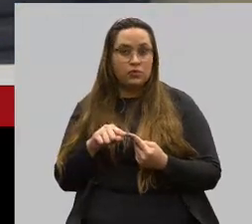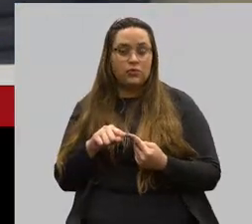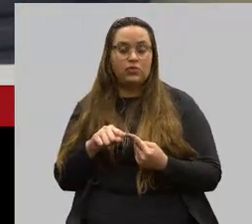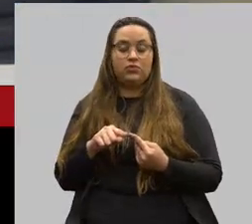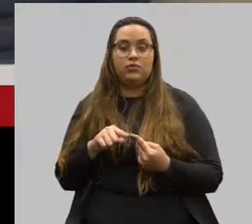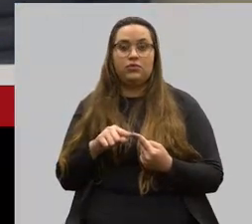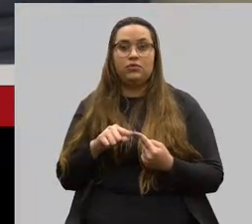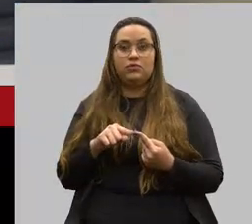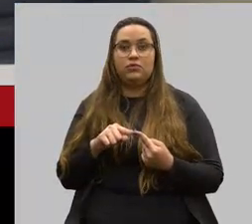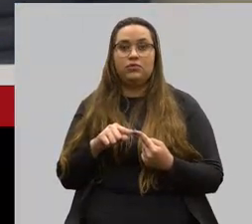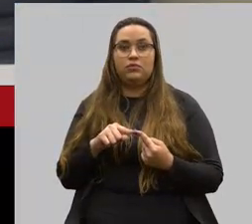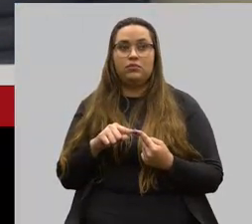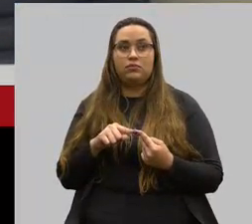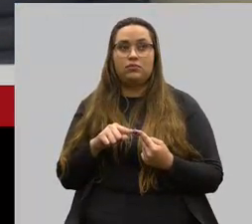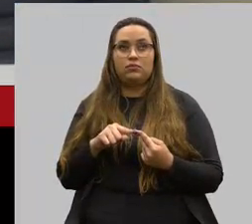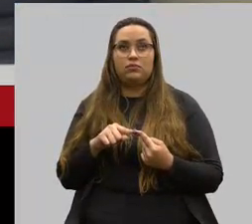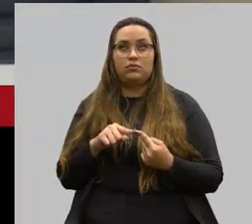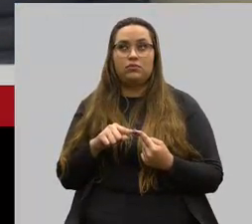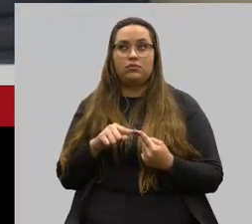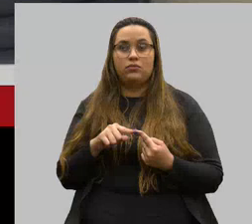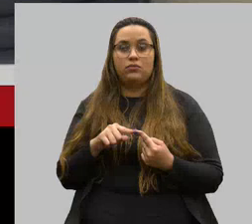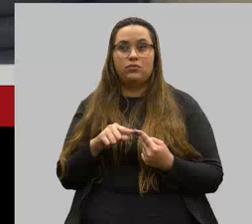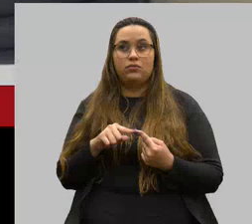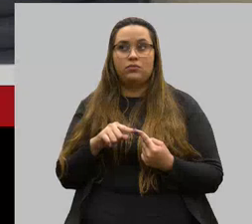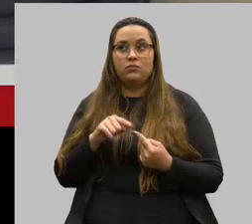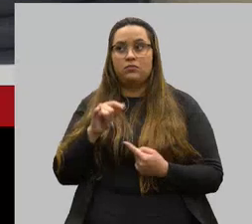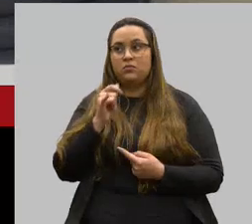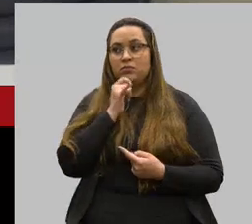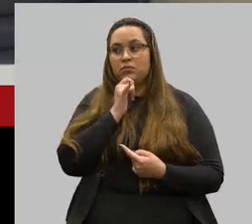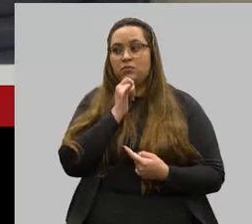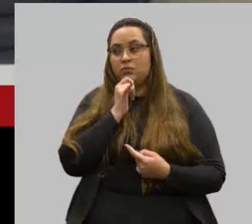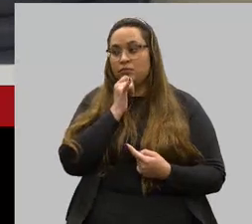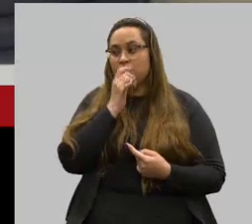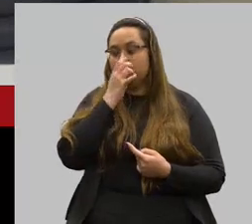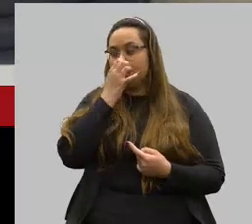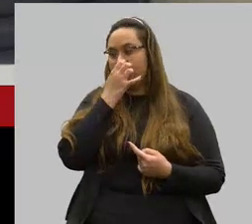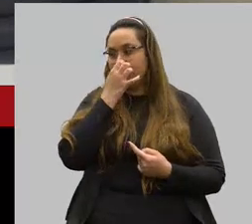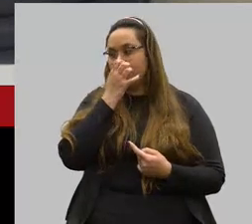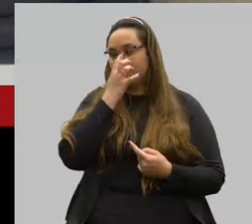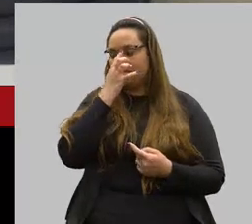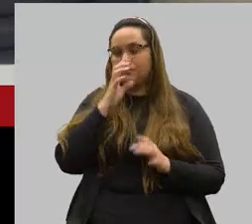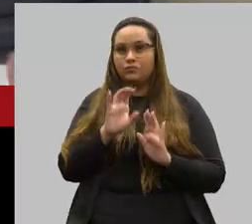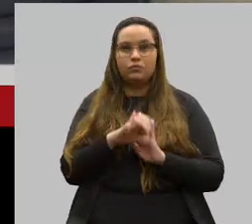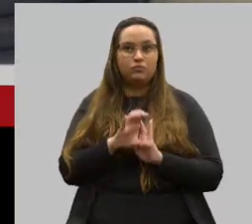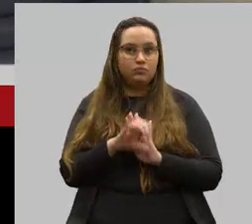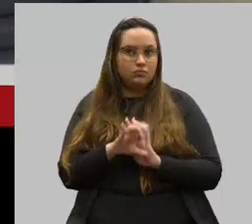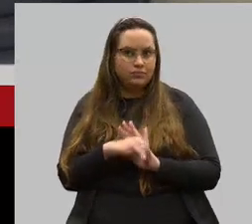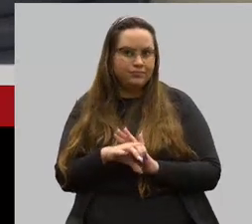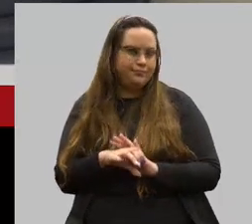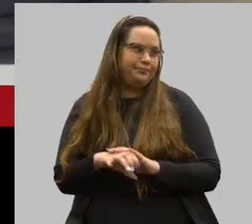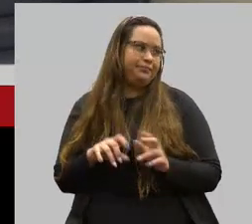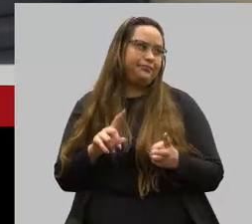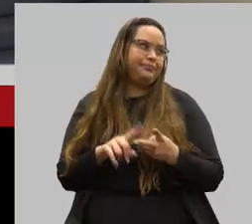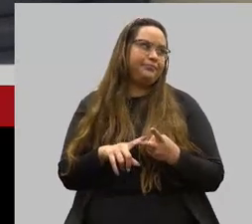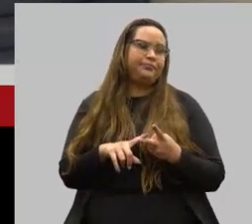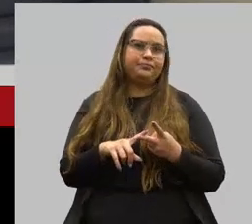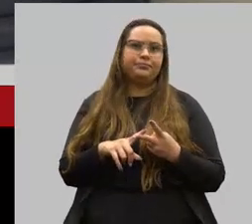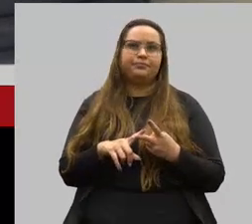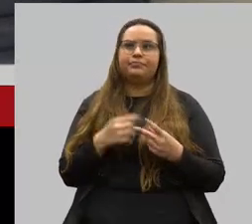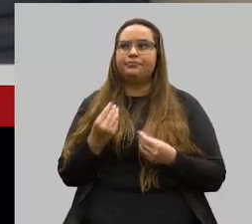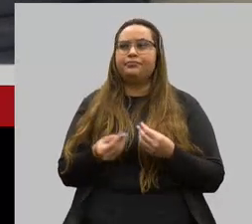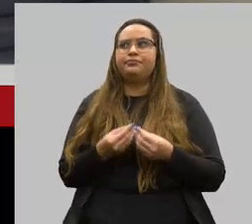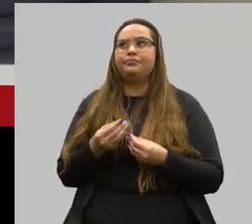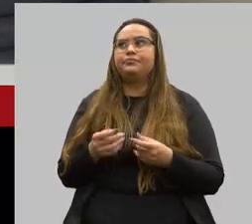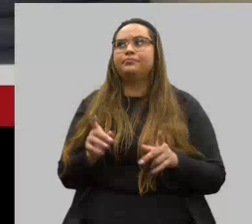a a vamos dizer o conceito funcional do Servidor correcional mas também